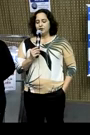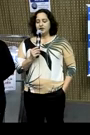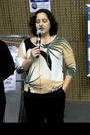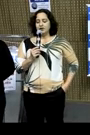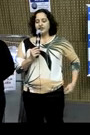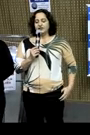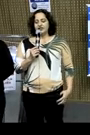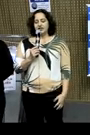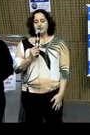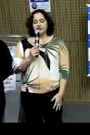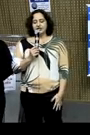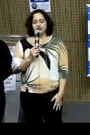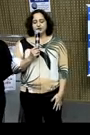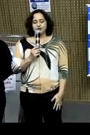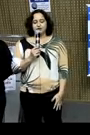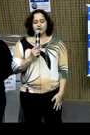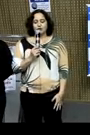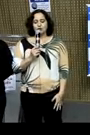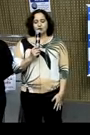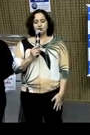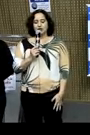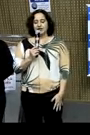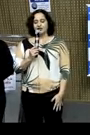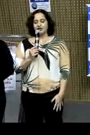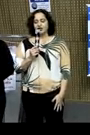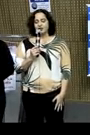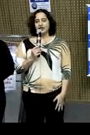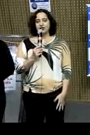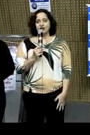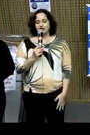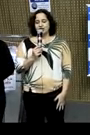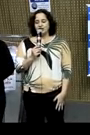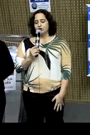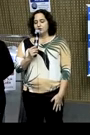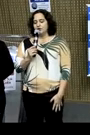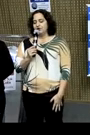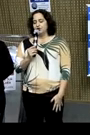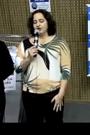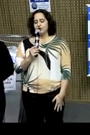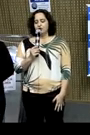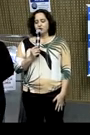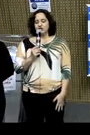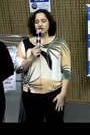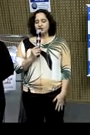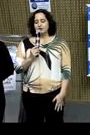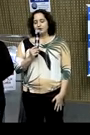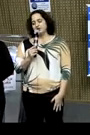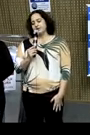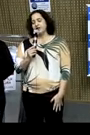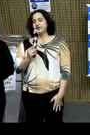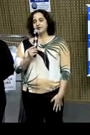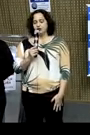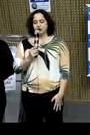e no primeiro semestre, 26%. Consulta médica em diabetes, em 2020, 88% e no